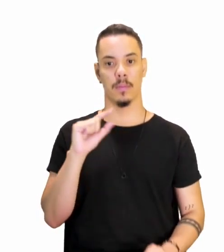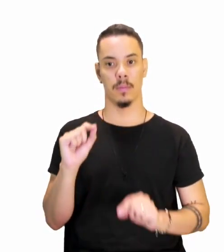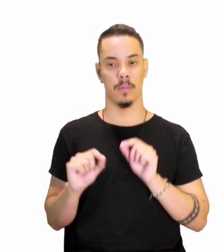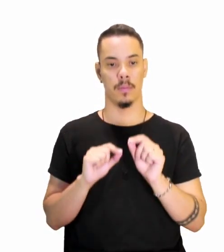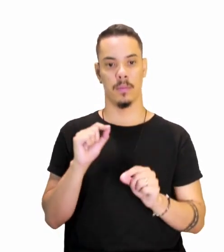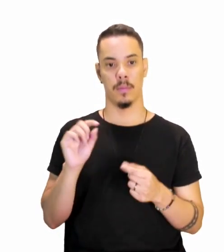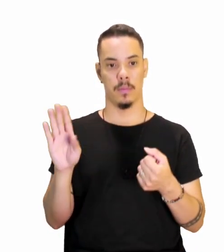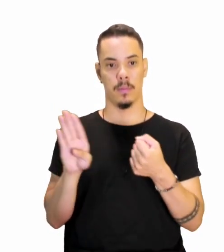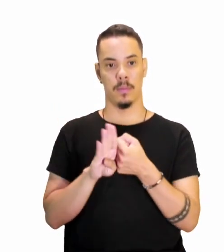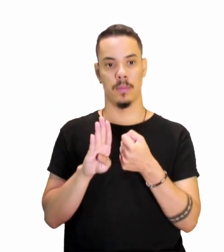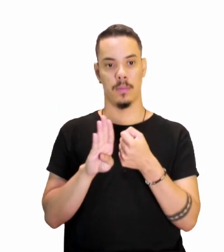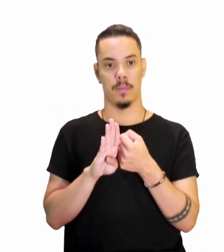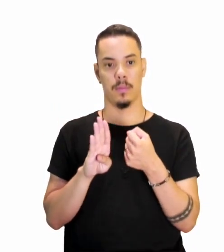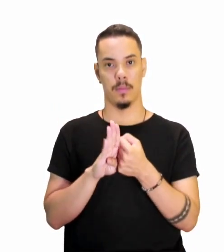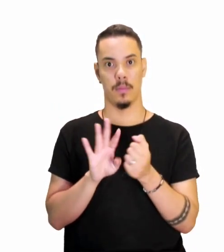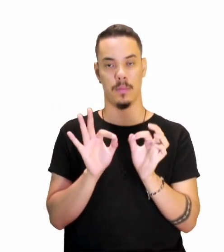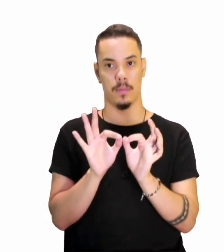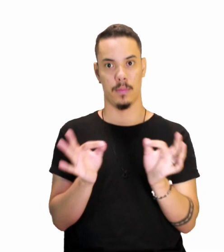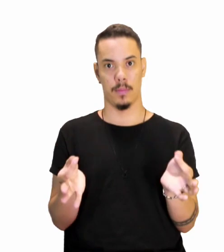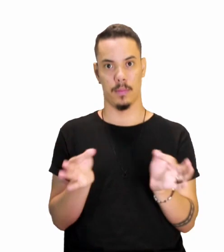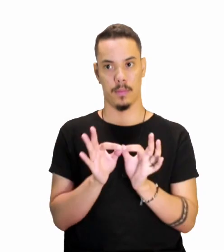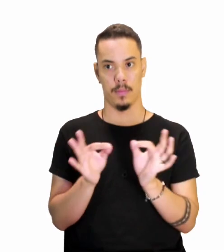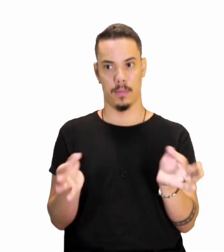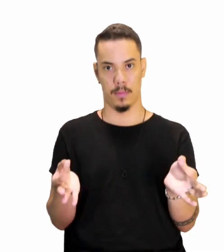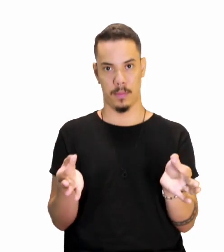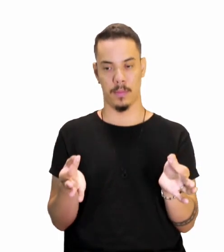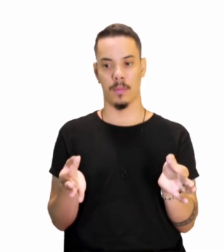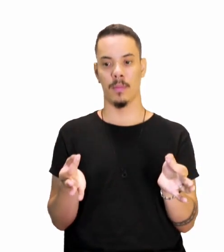o substantivo simples.